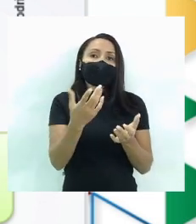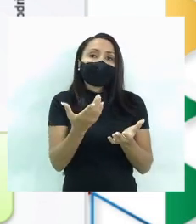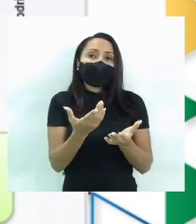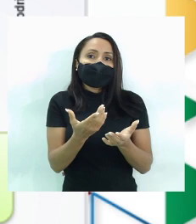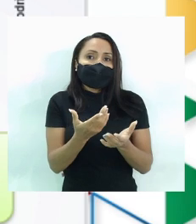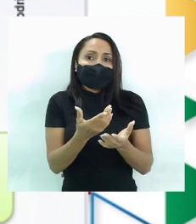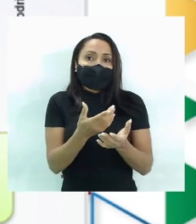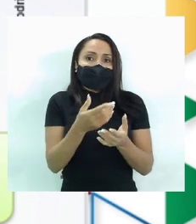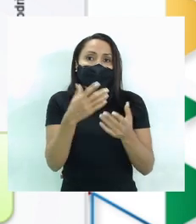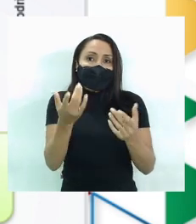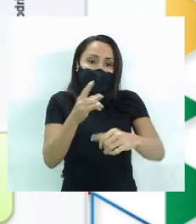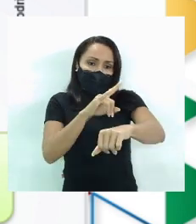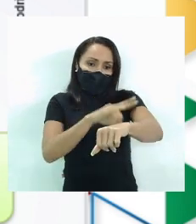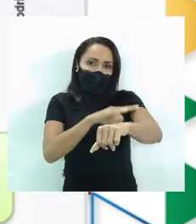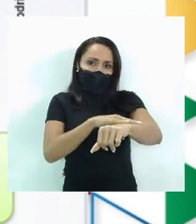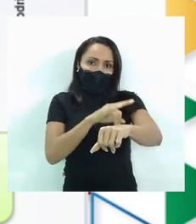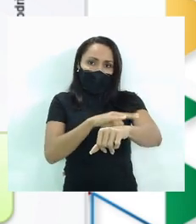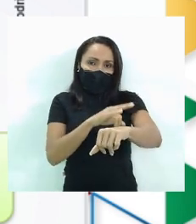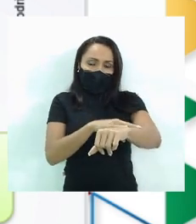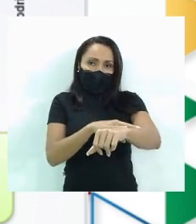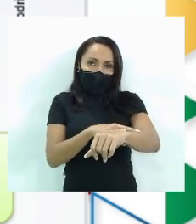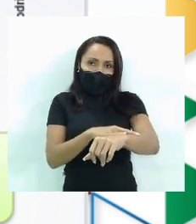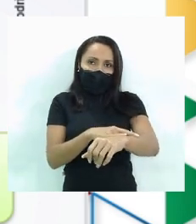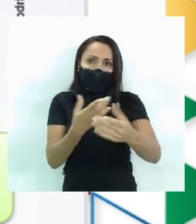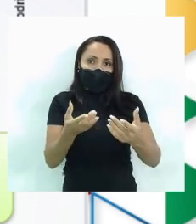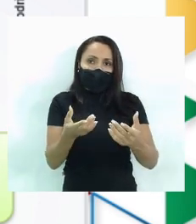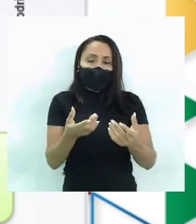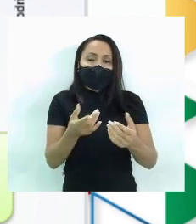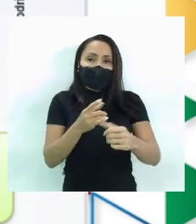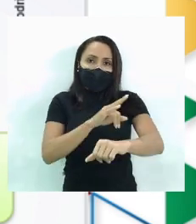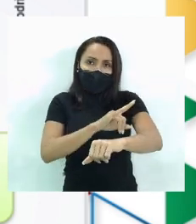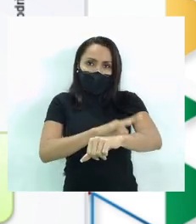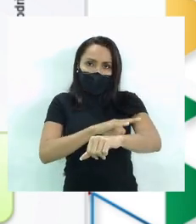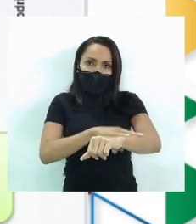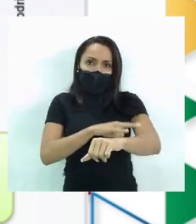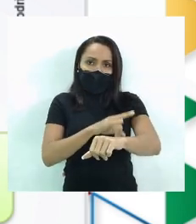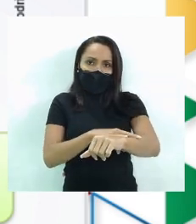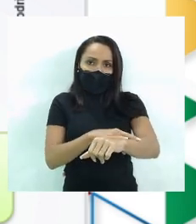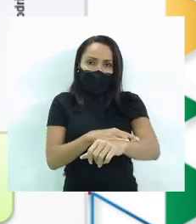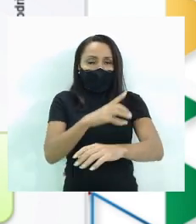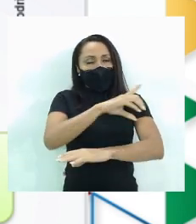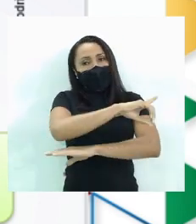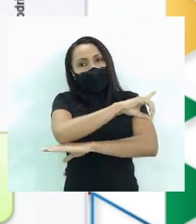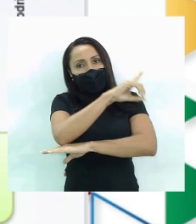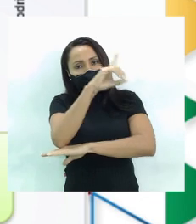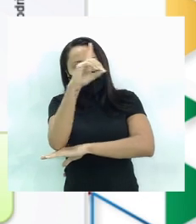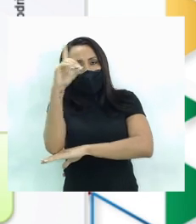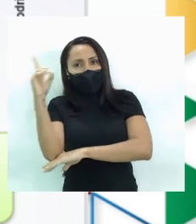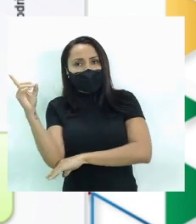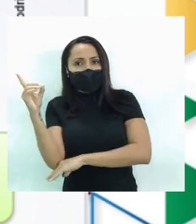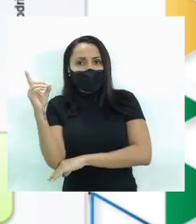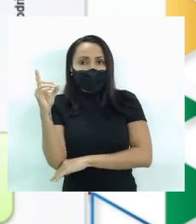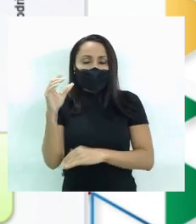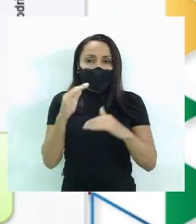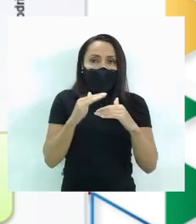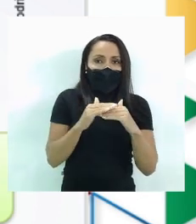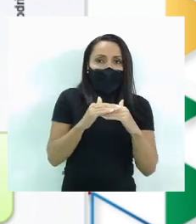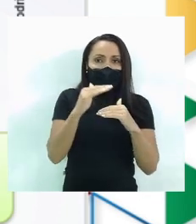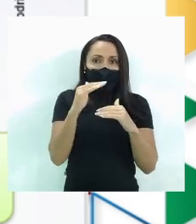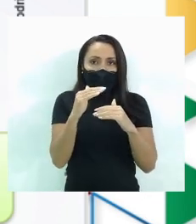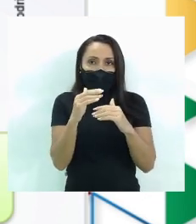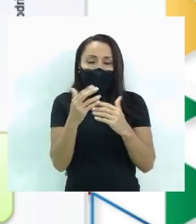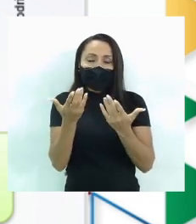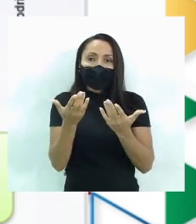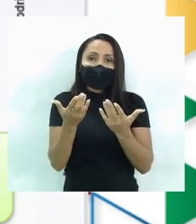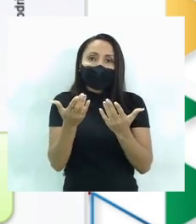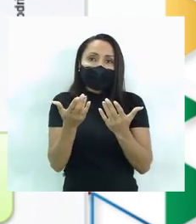a ingestão de urina, tá certo? Durante o dia. Então, a ADH aumenta a permeabilidade dos ductos coletores,